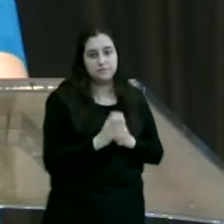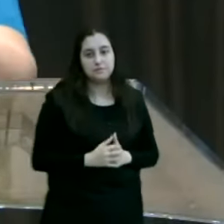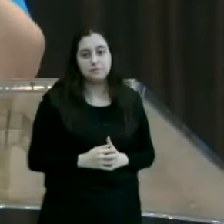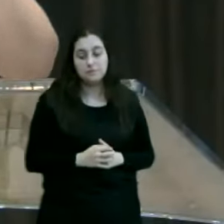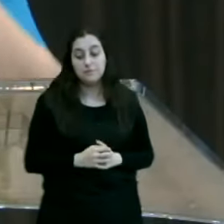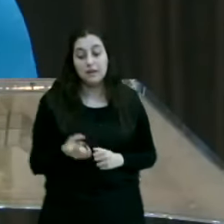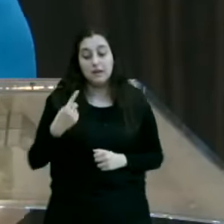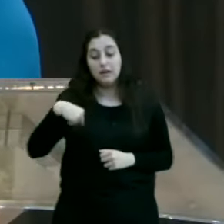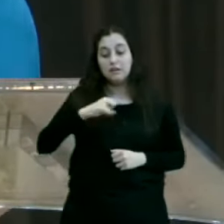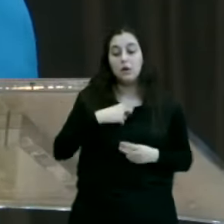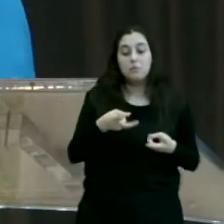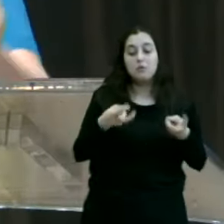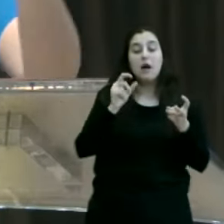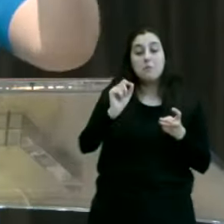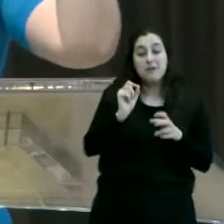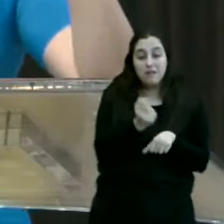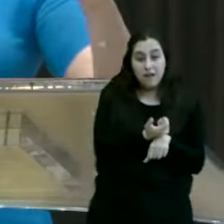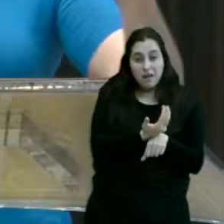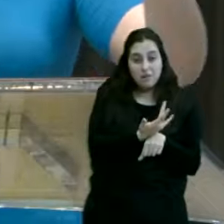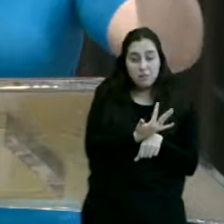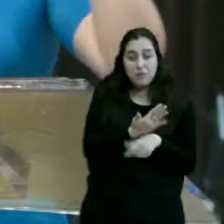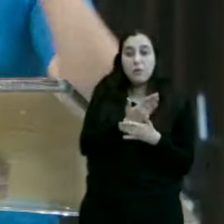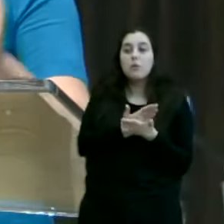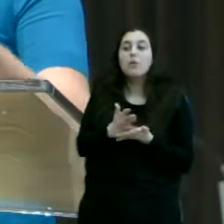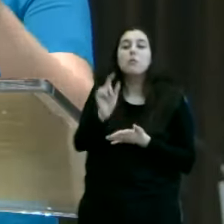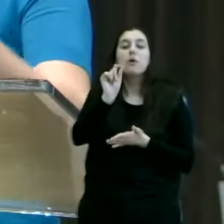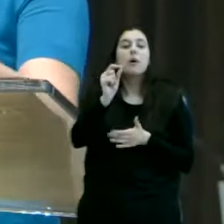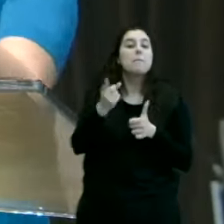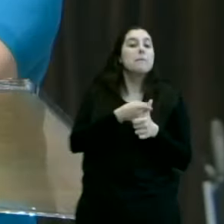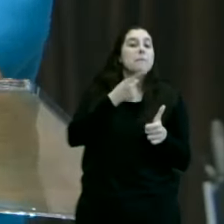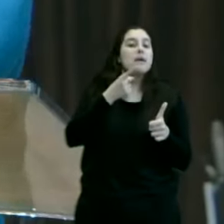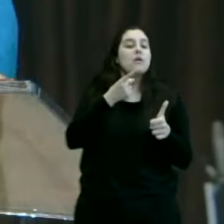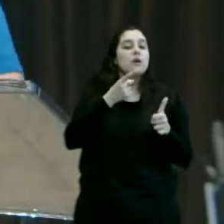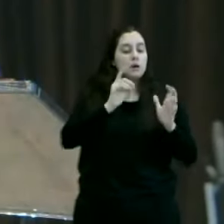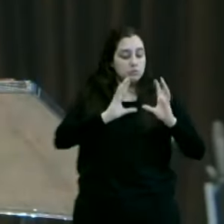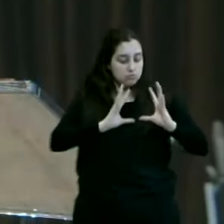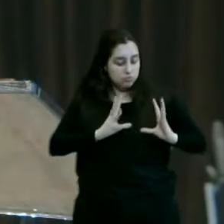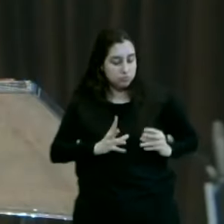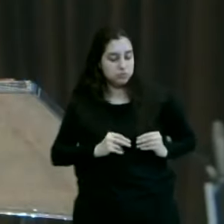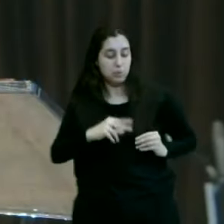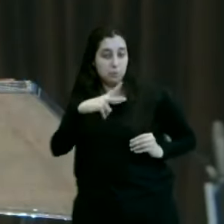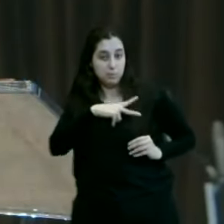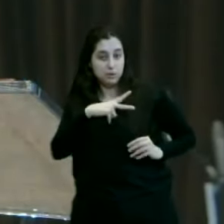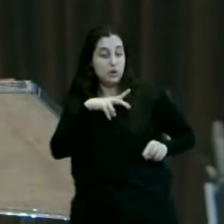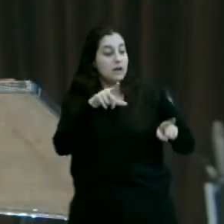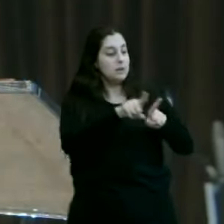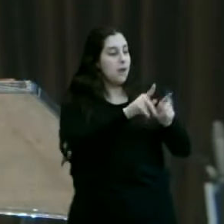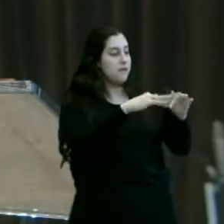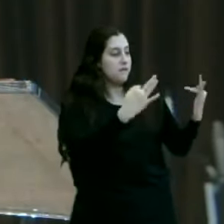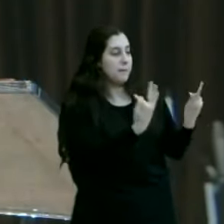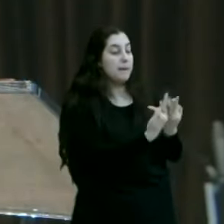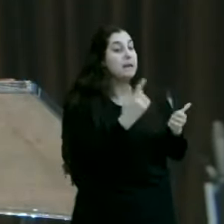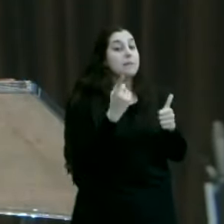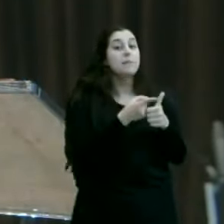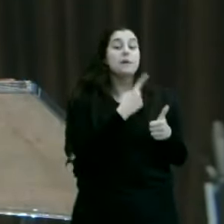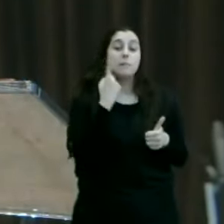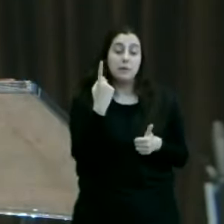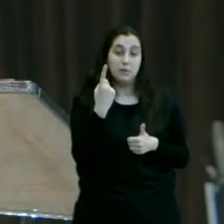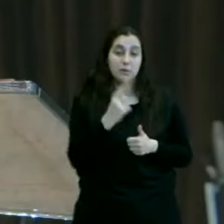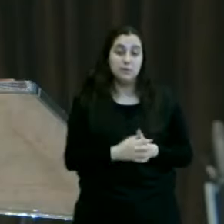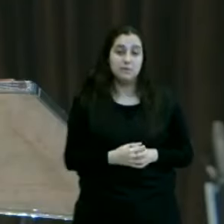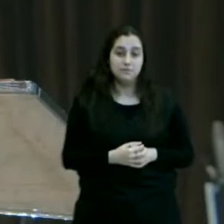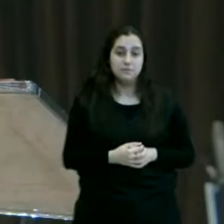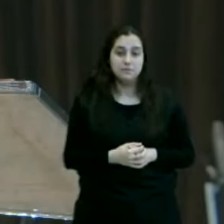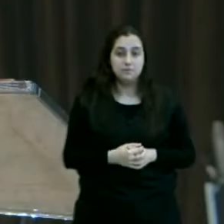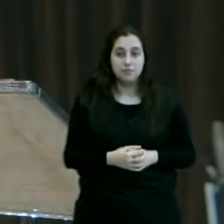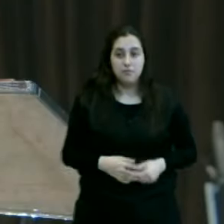o avivamento só começa com atos de purificação pessoal e familiar. Aquela imagem